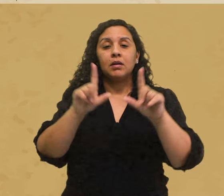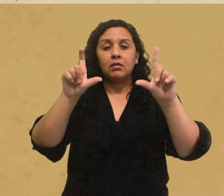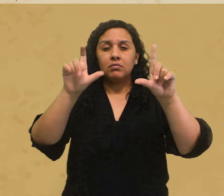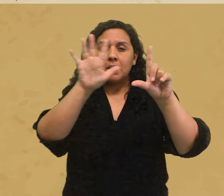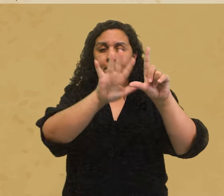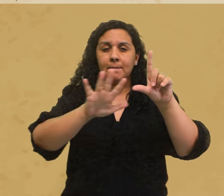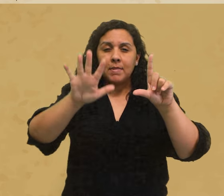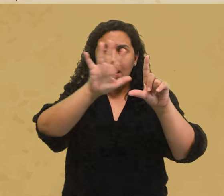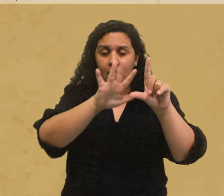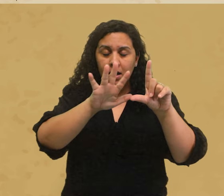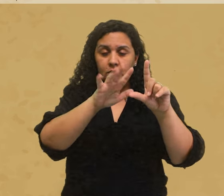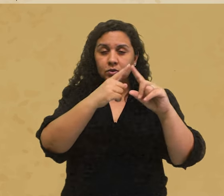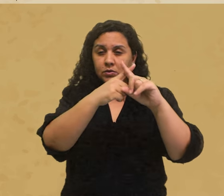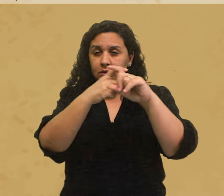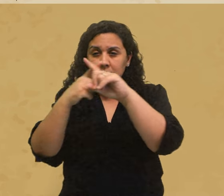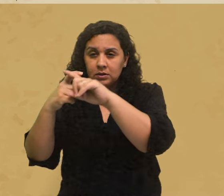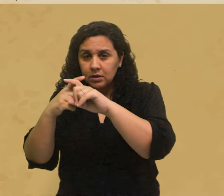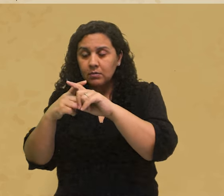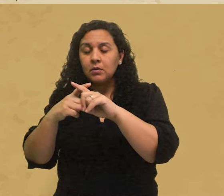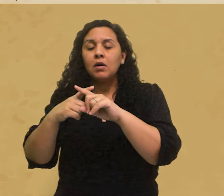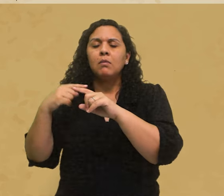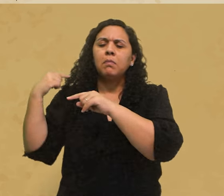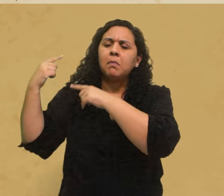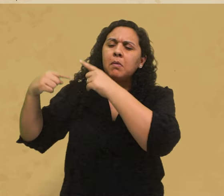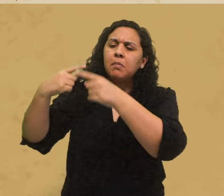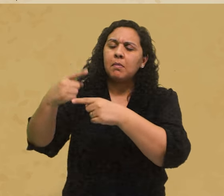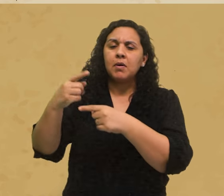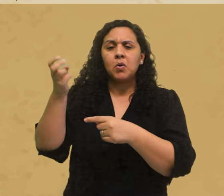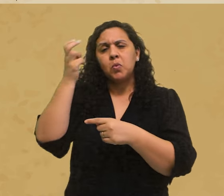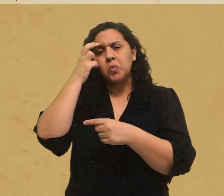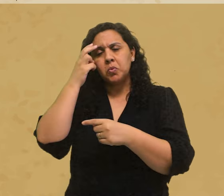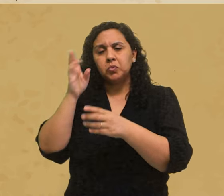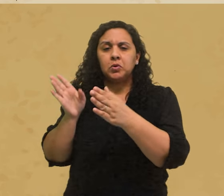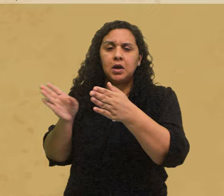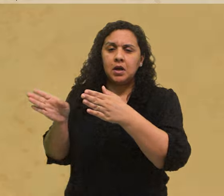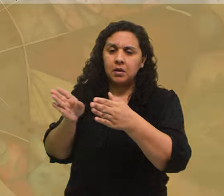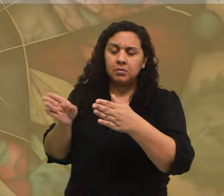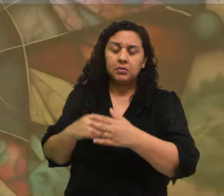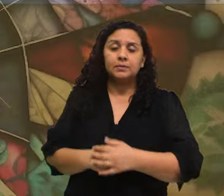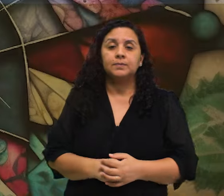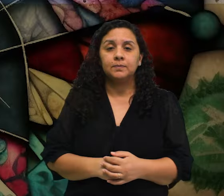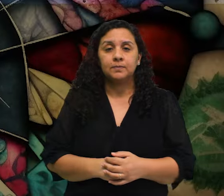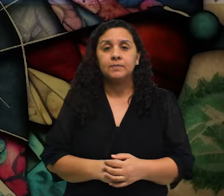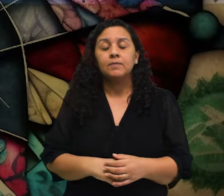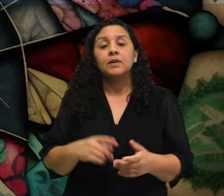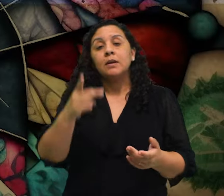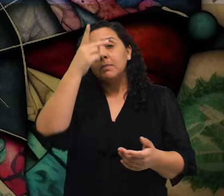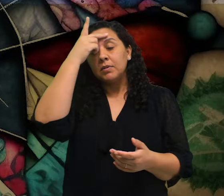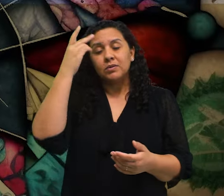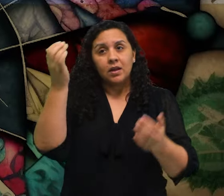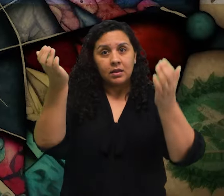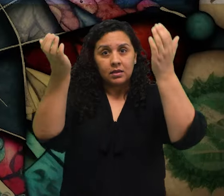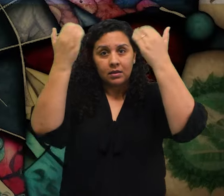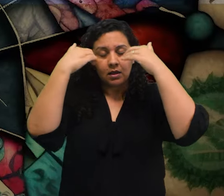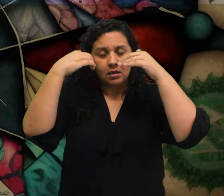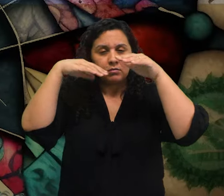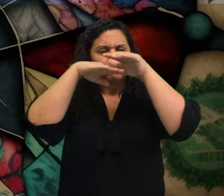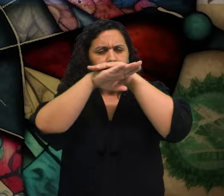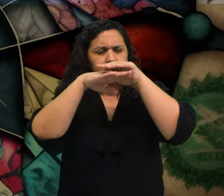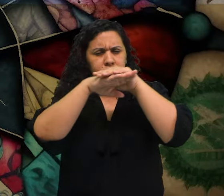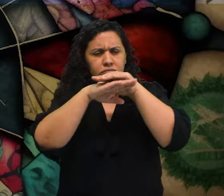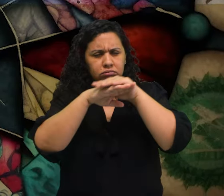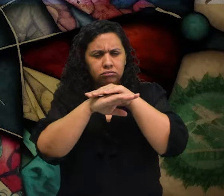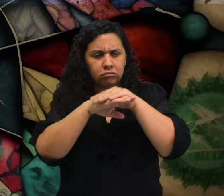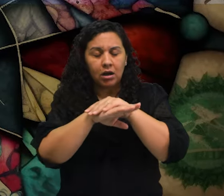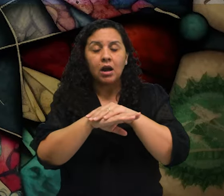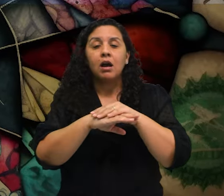e símbolos que transcendem culturas e épocas. O inconsciente